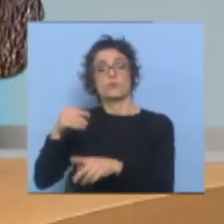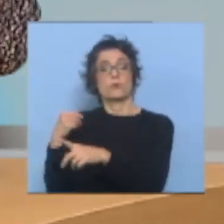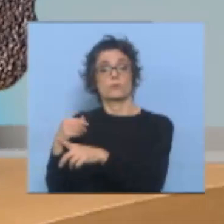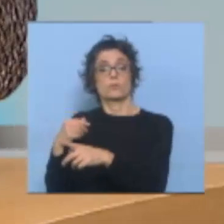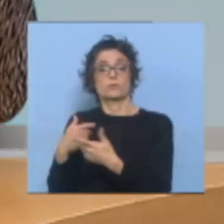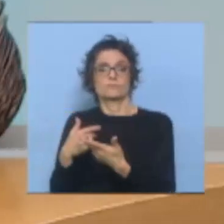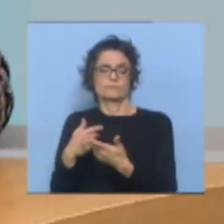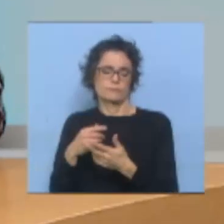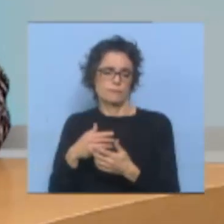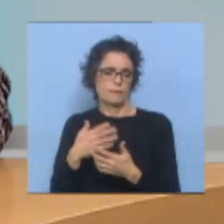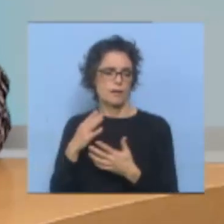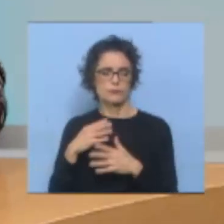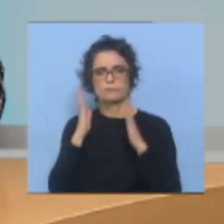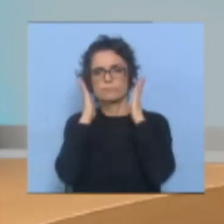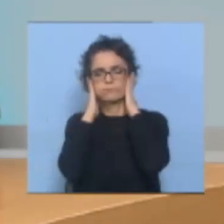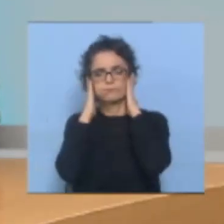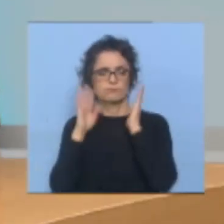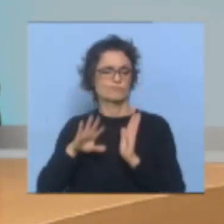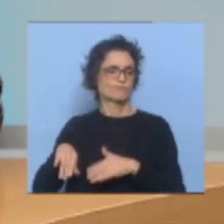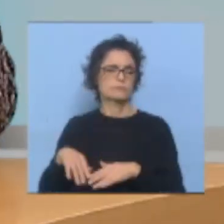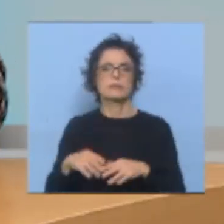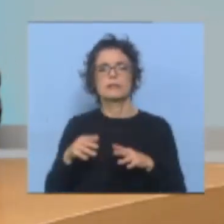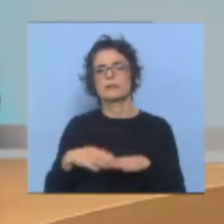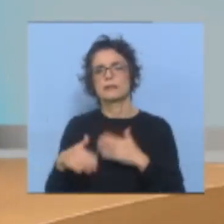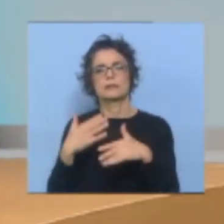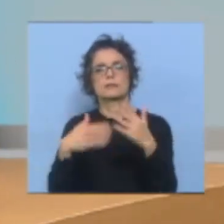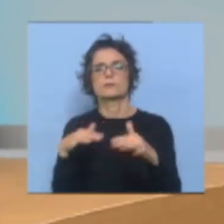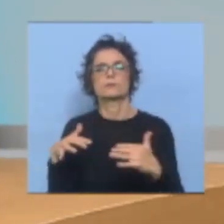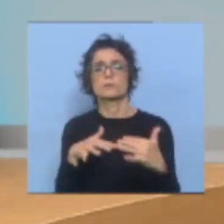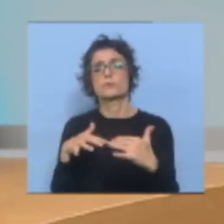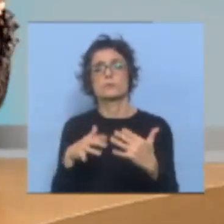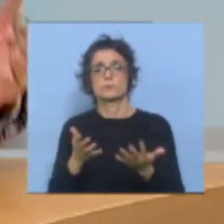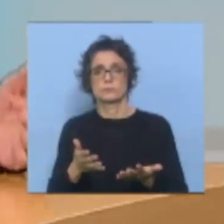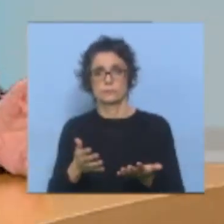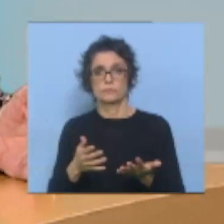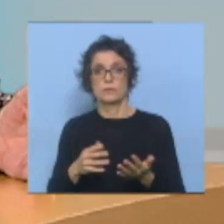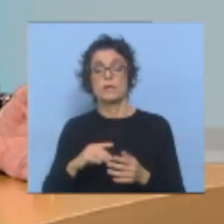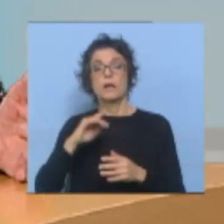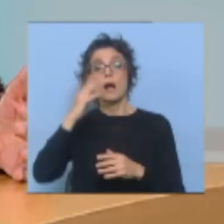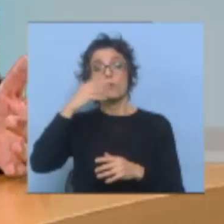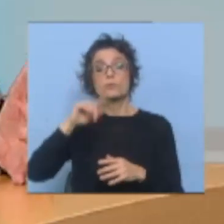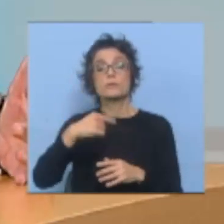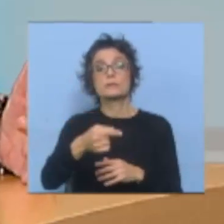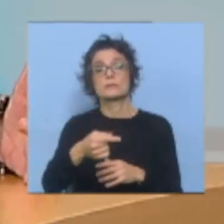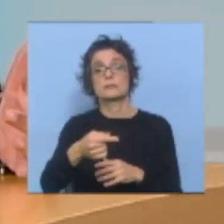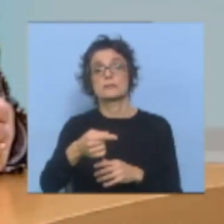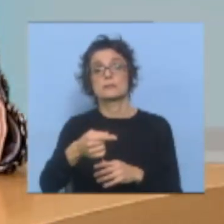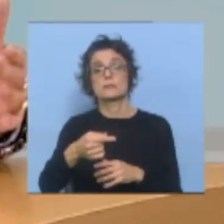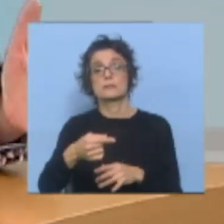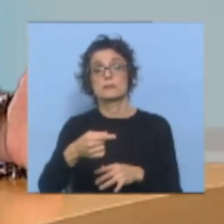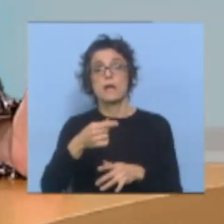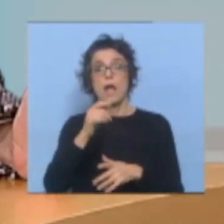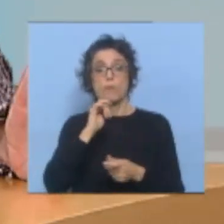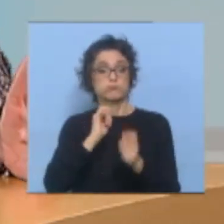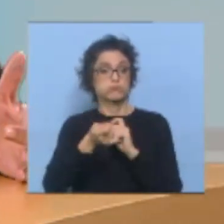Pronto, fingiu que não tinha ouvido, não é? E continuou em jogo e o jogo continuou. E no dia seguinte não houve comentadores, não